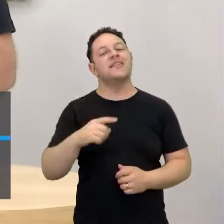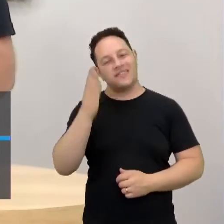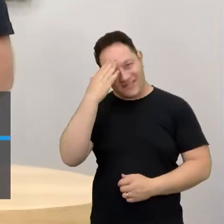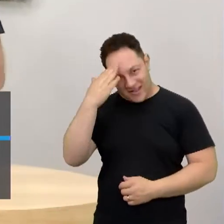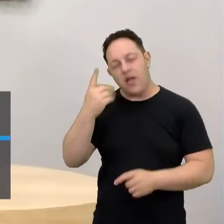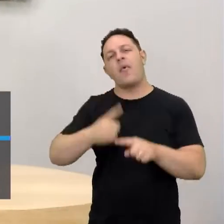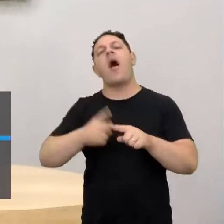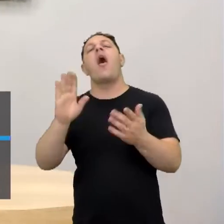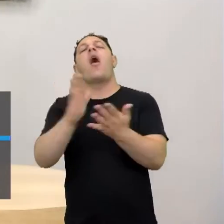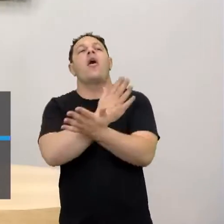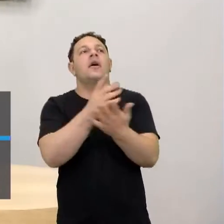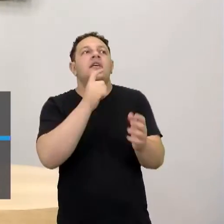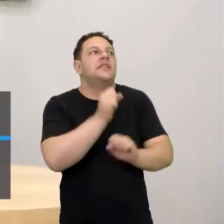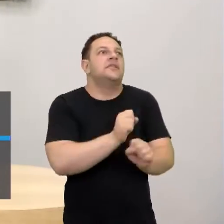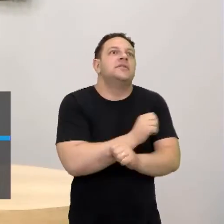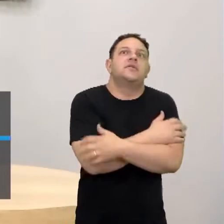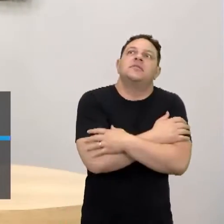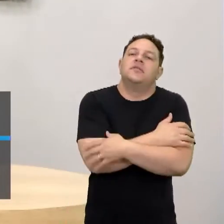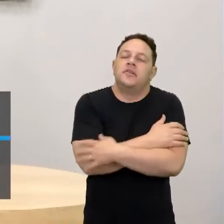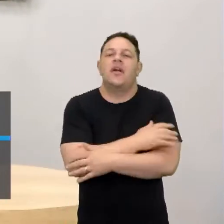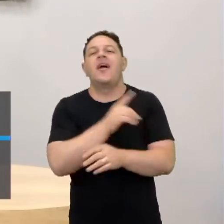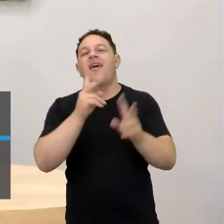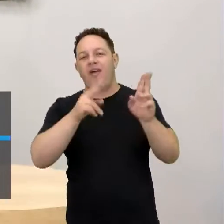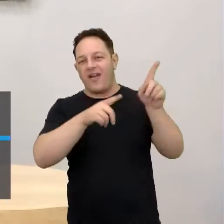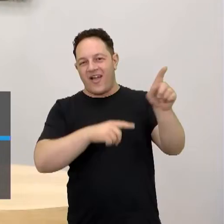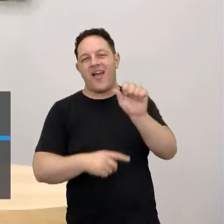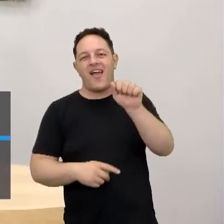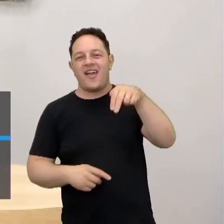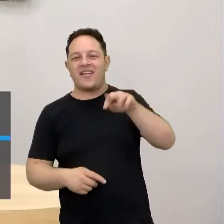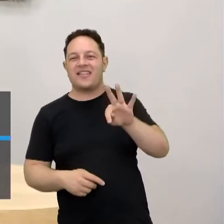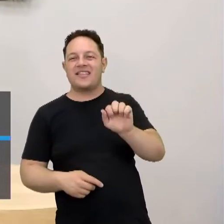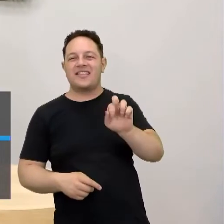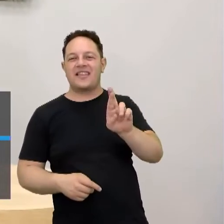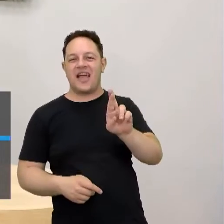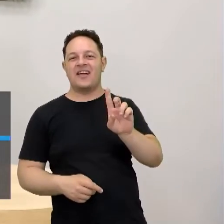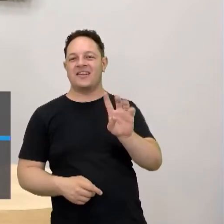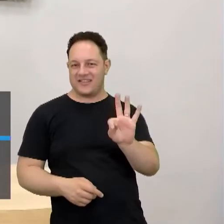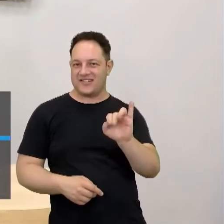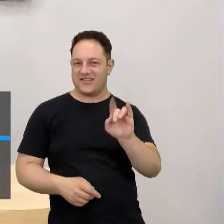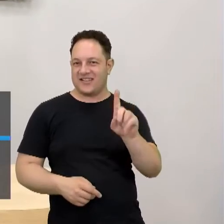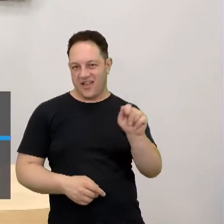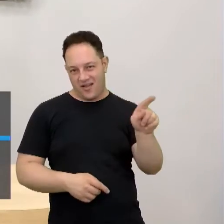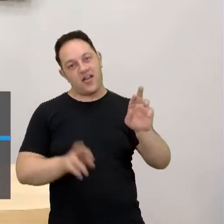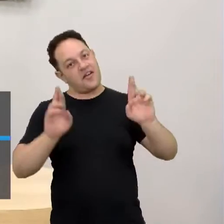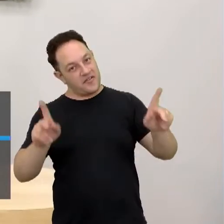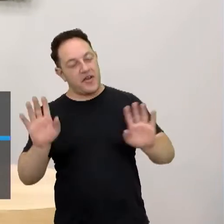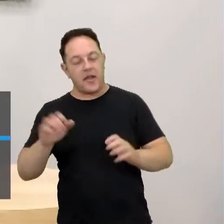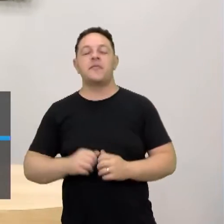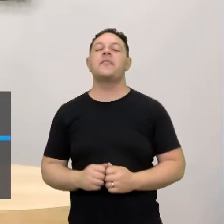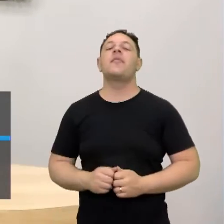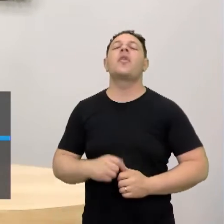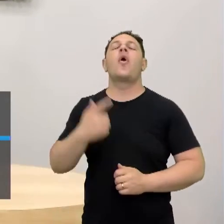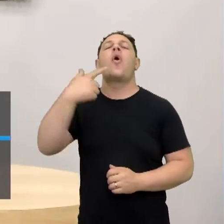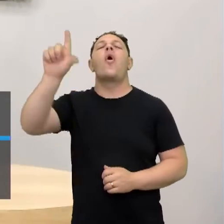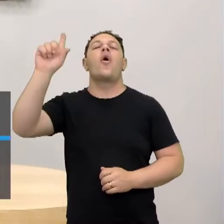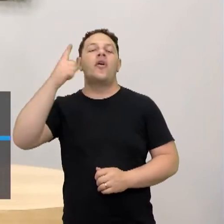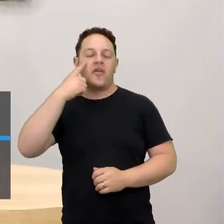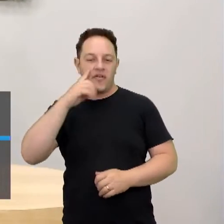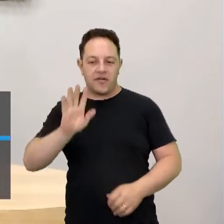temos desertos gelados, como por exemplo a Antártida. E as zonas climáticas aí, onde fica localizada aí